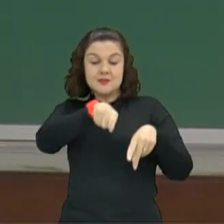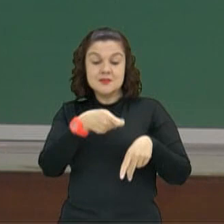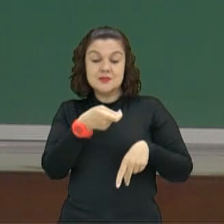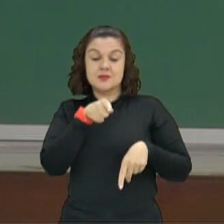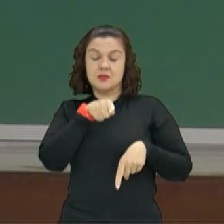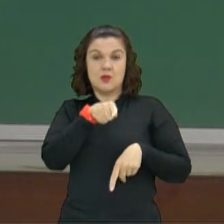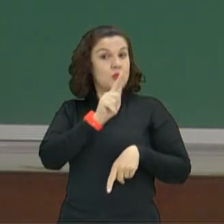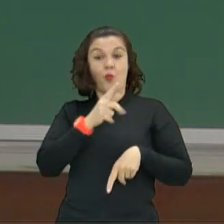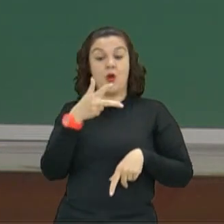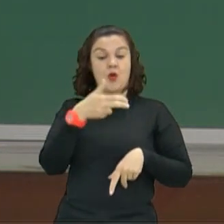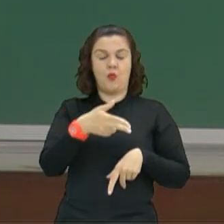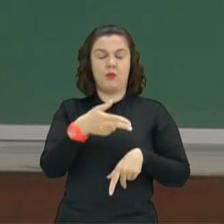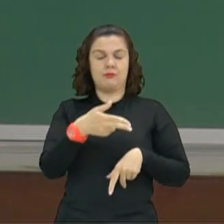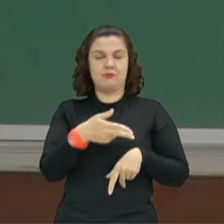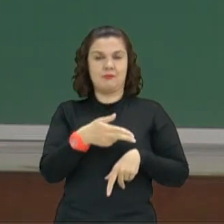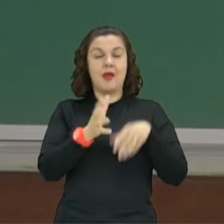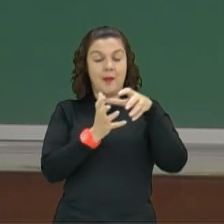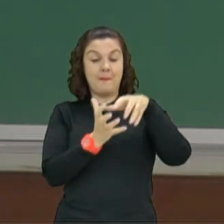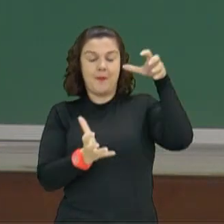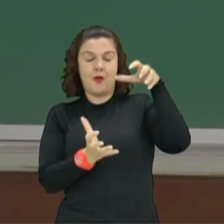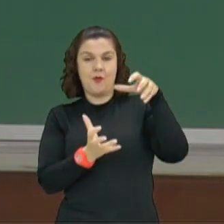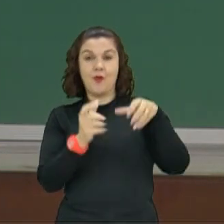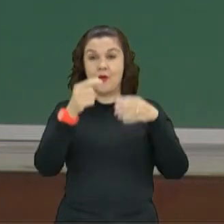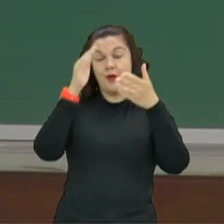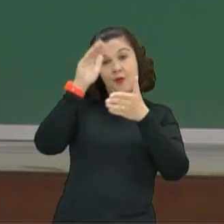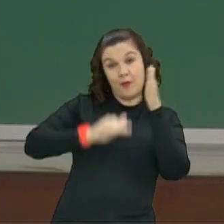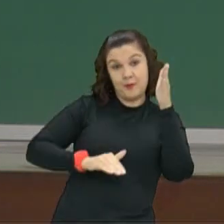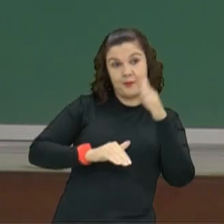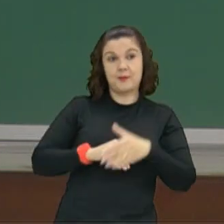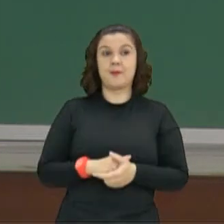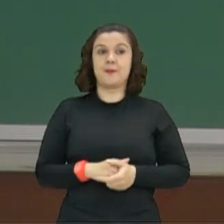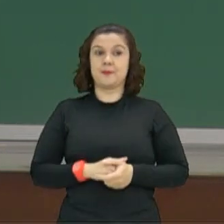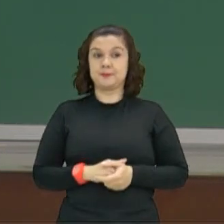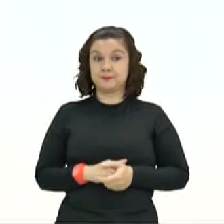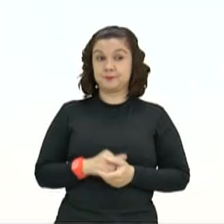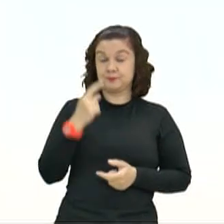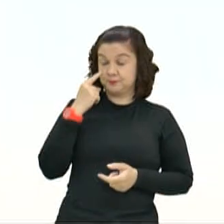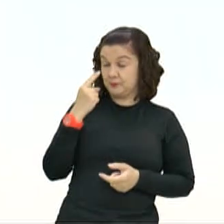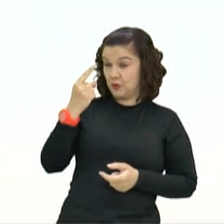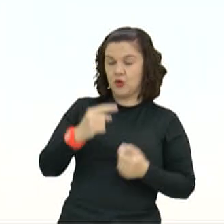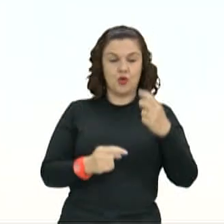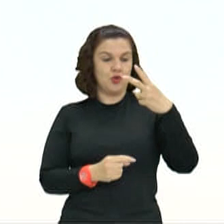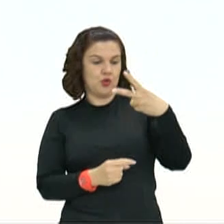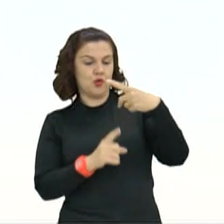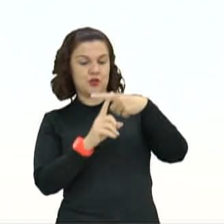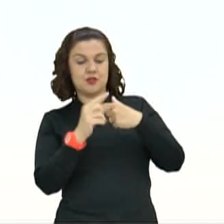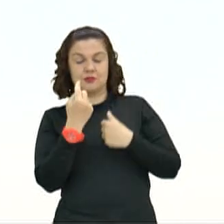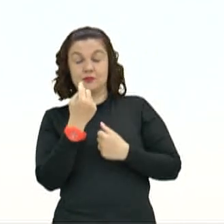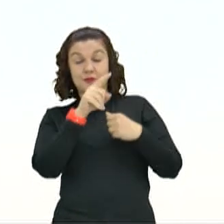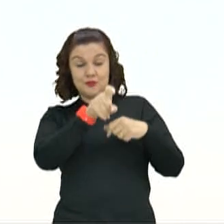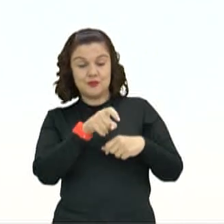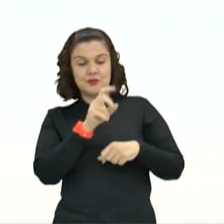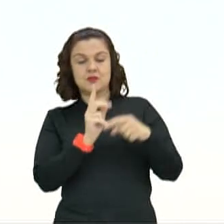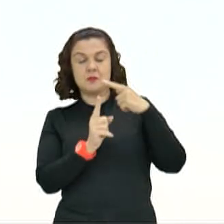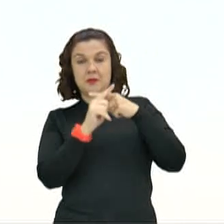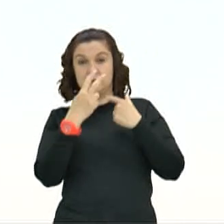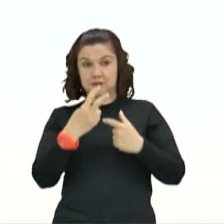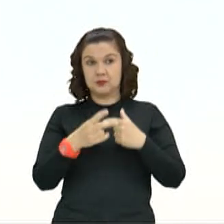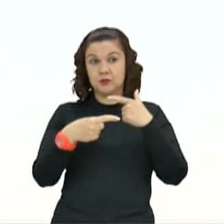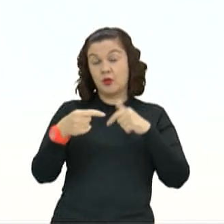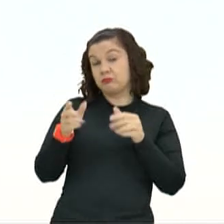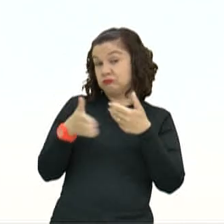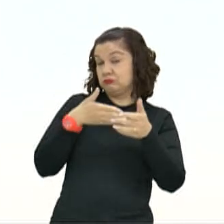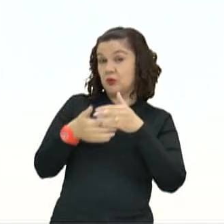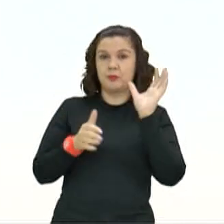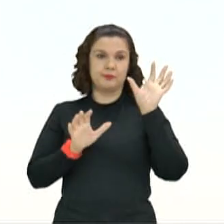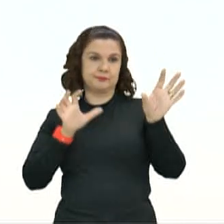não é o igual, é um símbolo de maior. Ok? Então, eu tenho aqui, ó, 2x mais 3. Por isso que ele está falando, ó, tanto no primeiro e